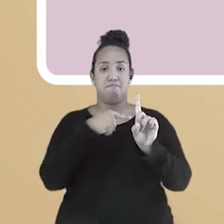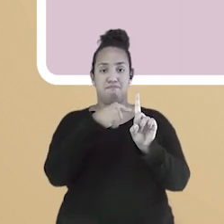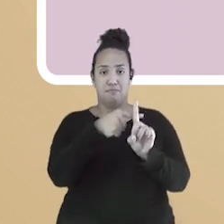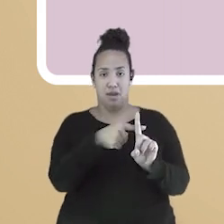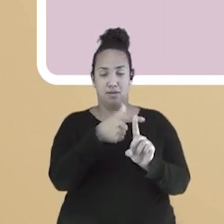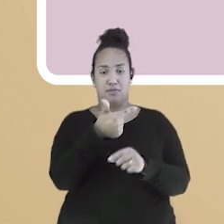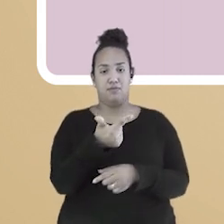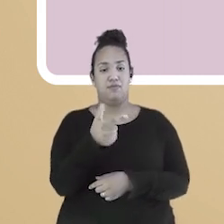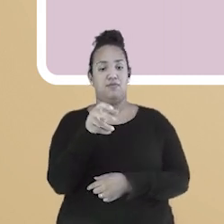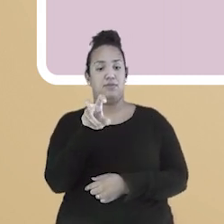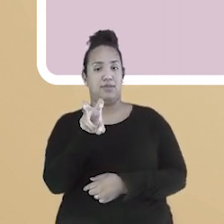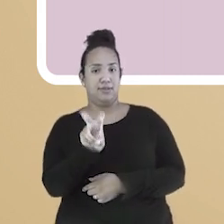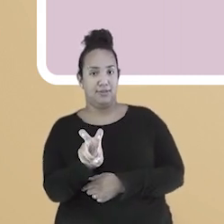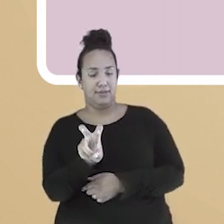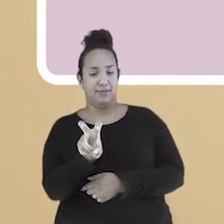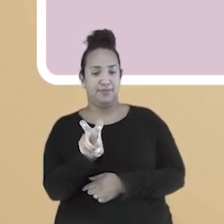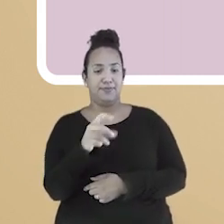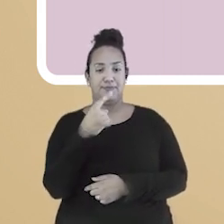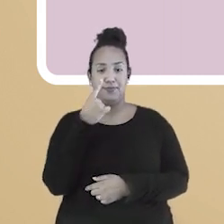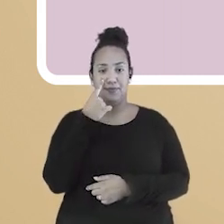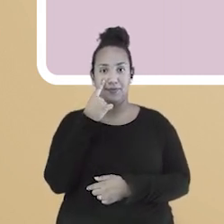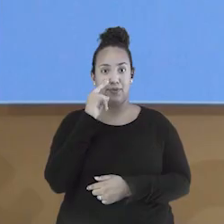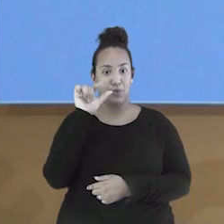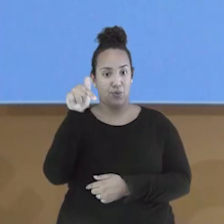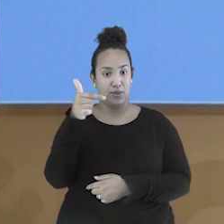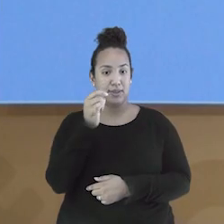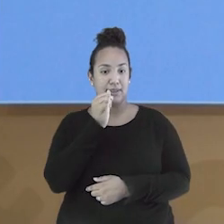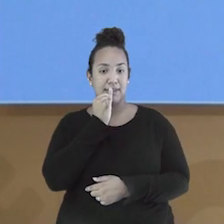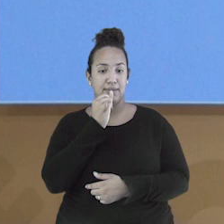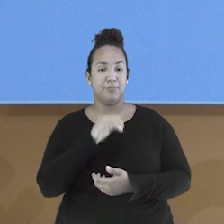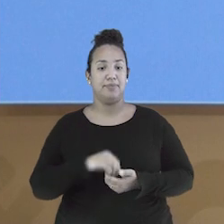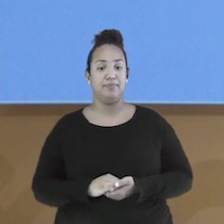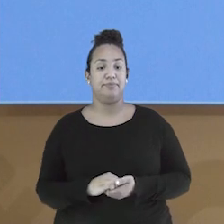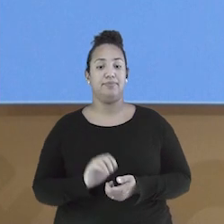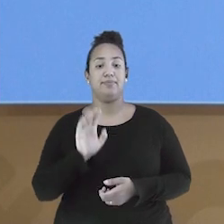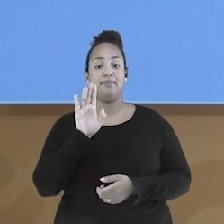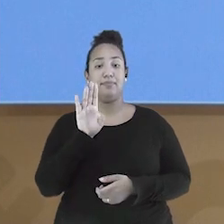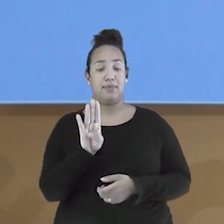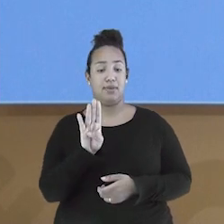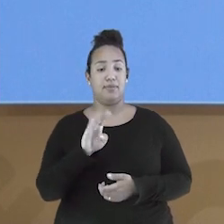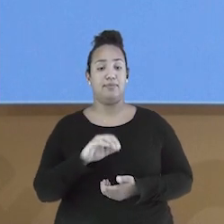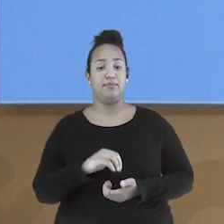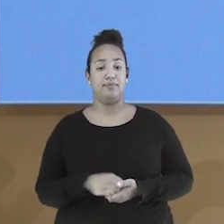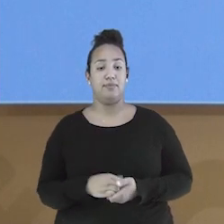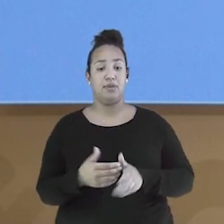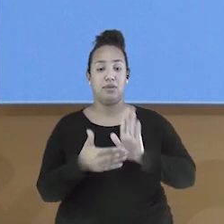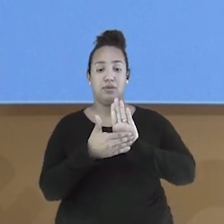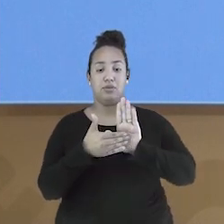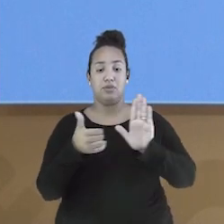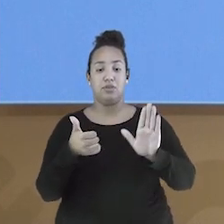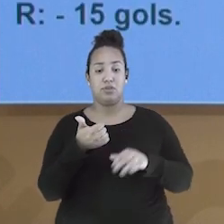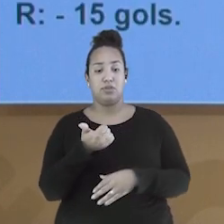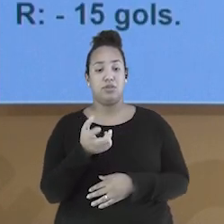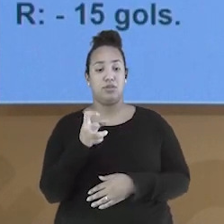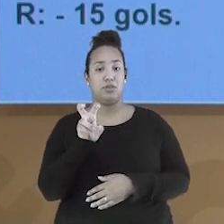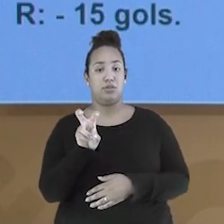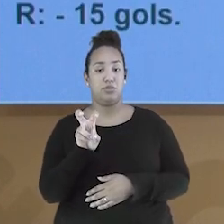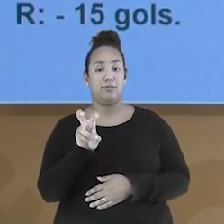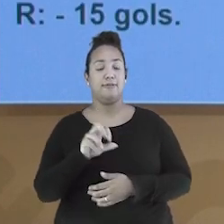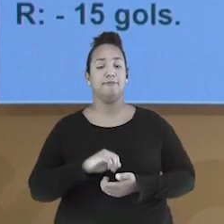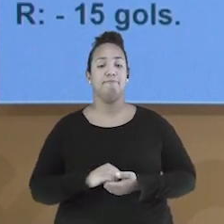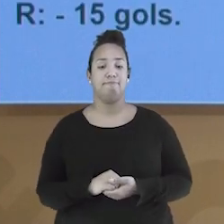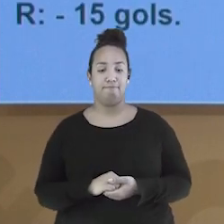mais 25. Vamos ver mais um exemplo? Letra B. Um saldo negativo de 15